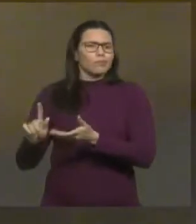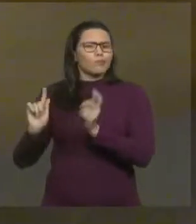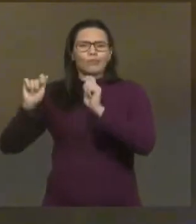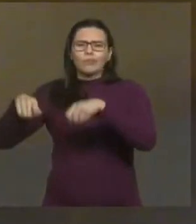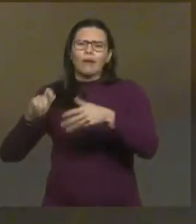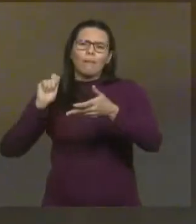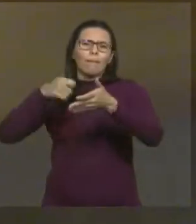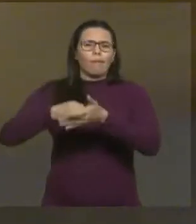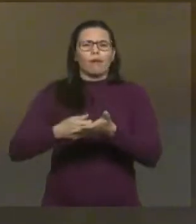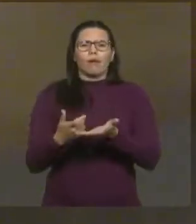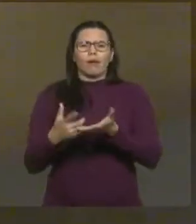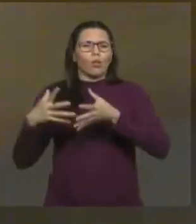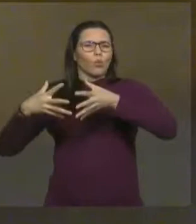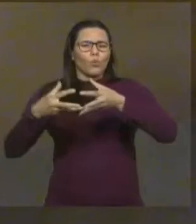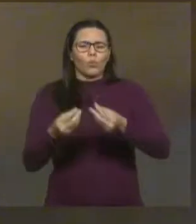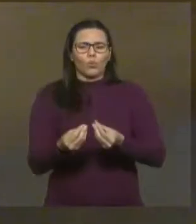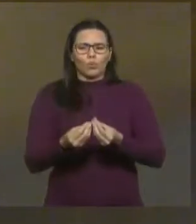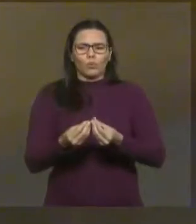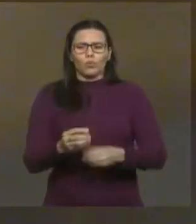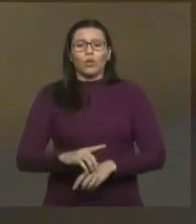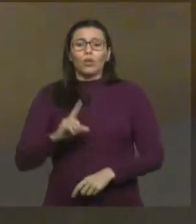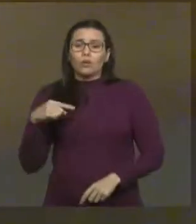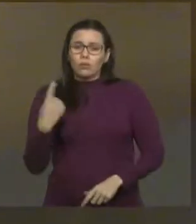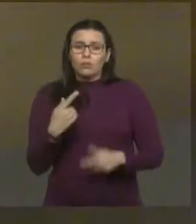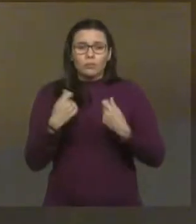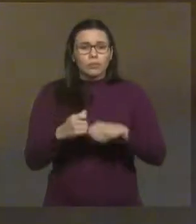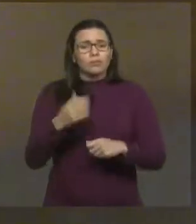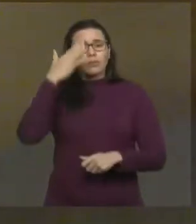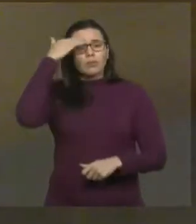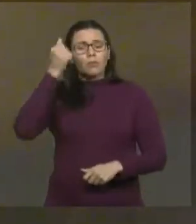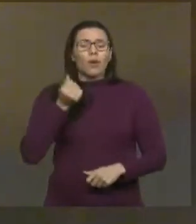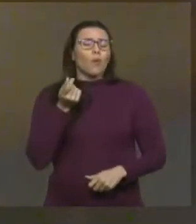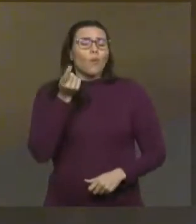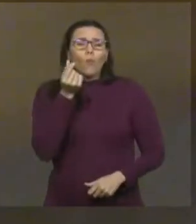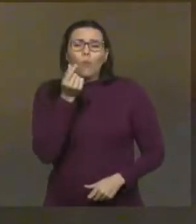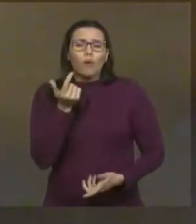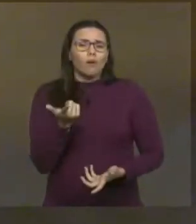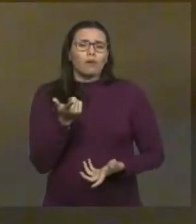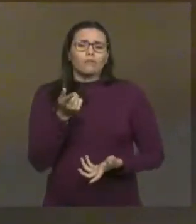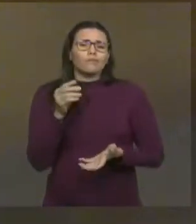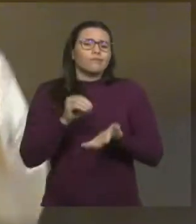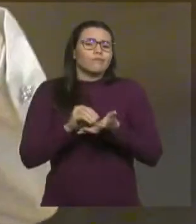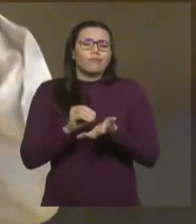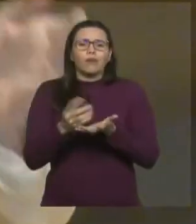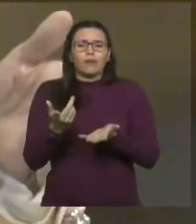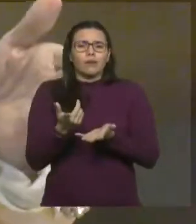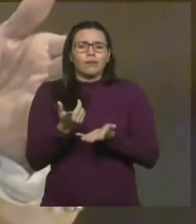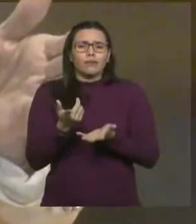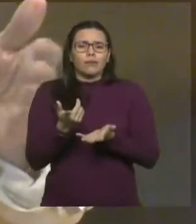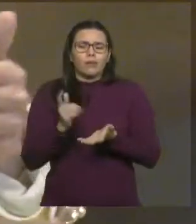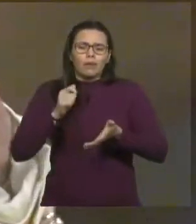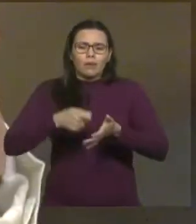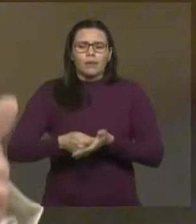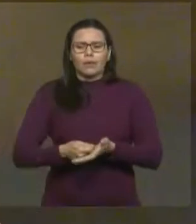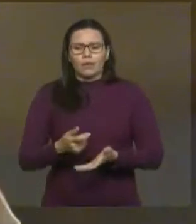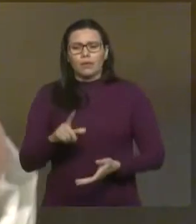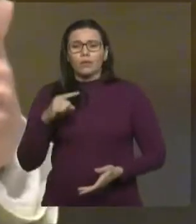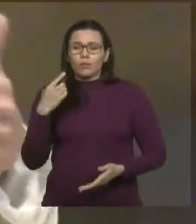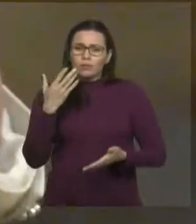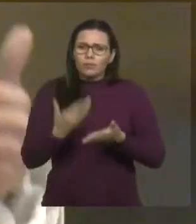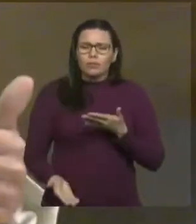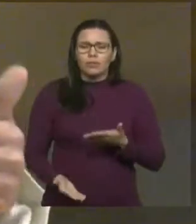está faltando, qual é o tamanho disso. Eu também sei que nós perdemos recurso para o Piauí, porque